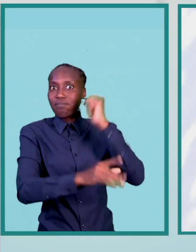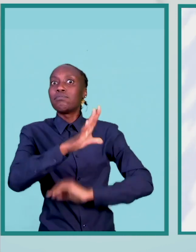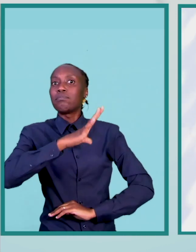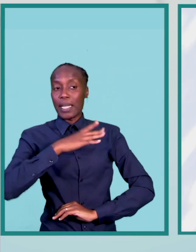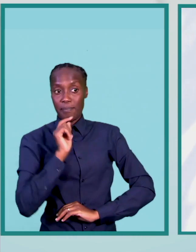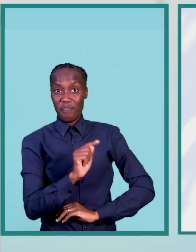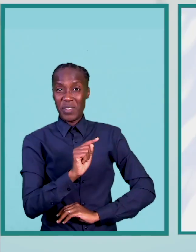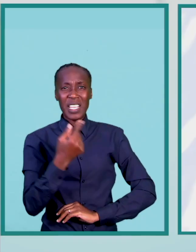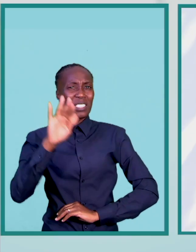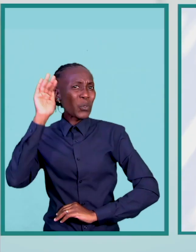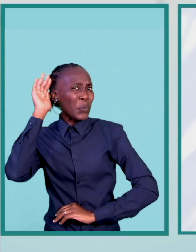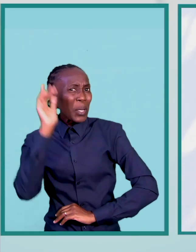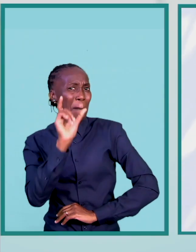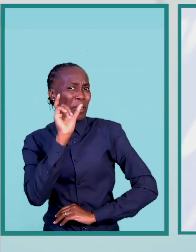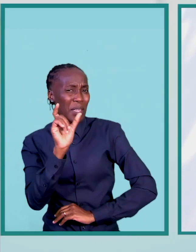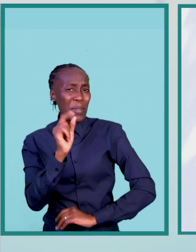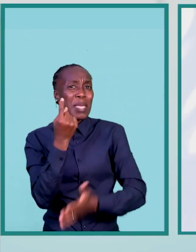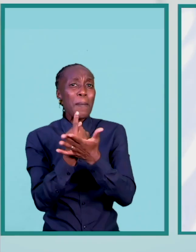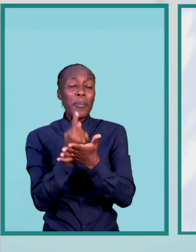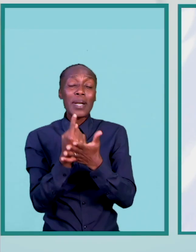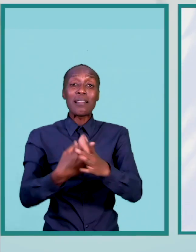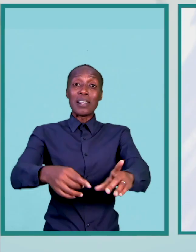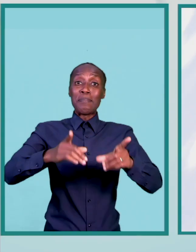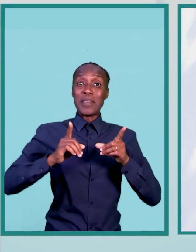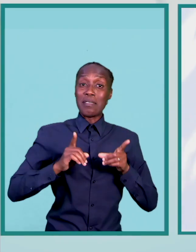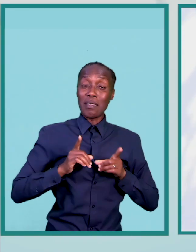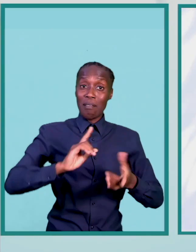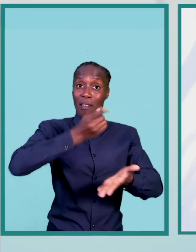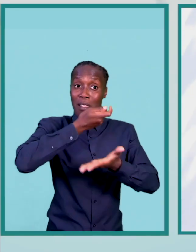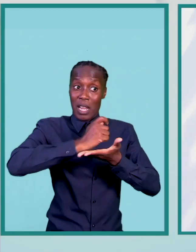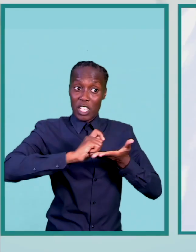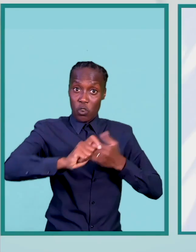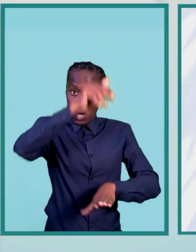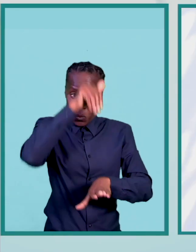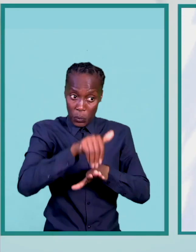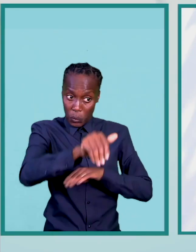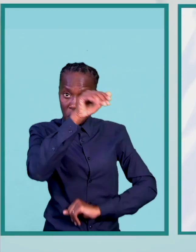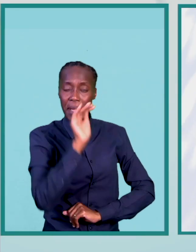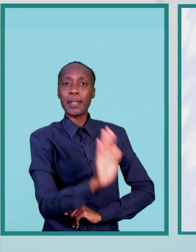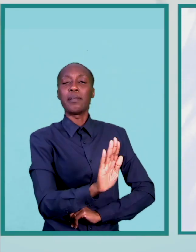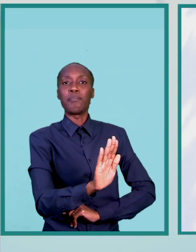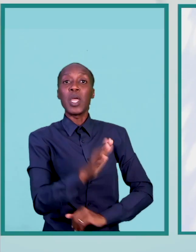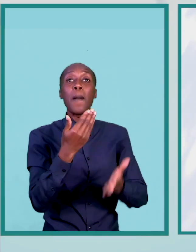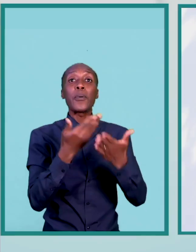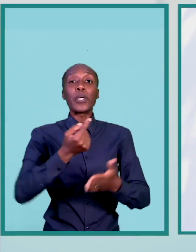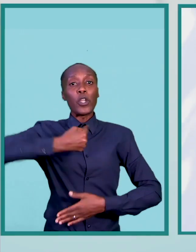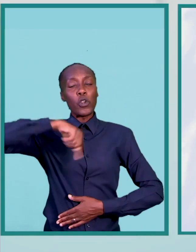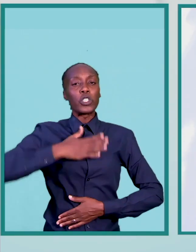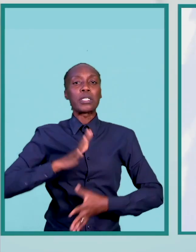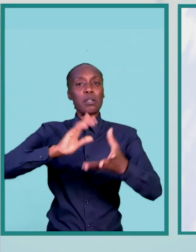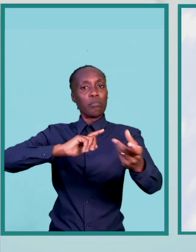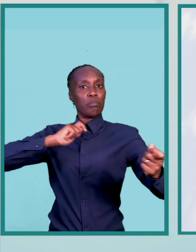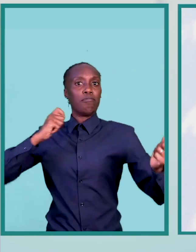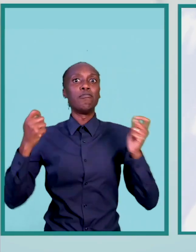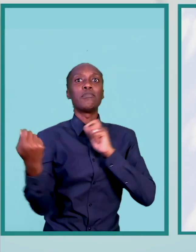de retenção da rapariga na escola. Não sei se já ouviram esta instrução, esta política. Que é para quê? Que é para, no mínimo, tentar